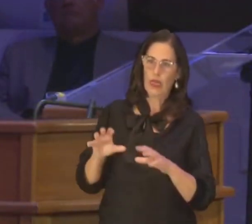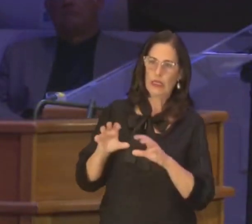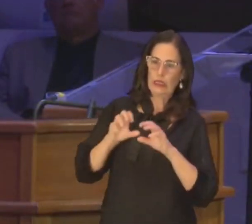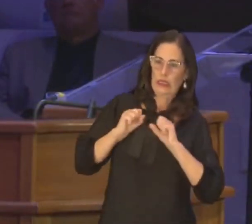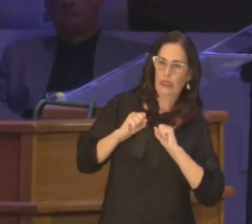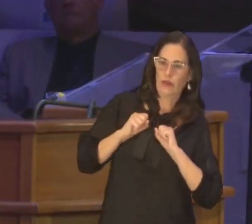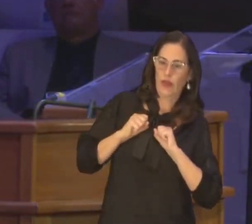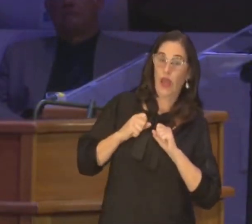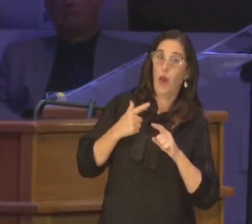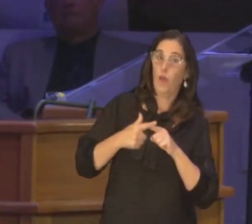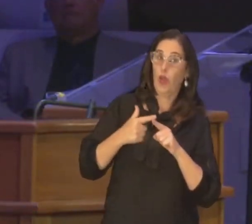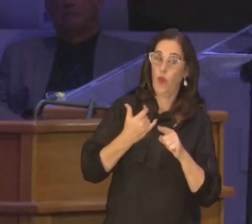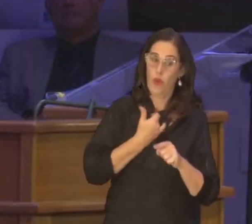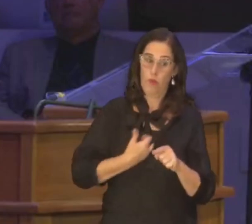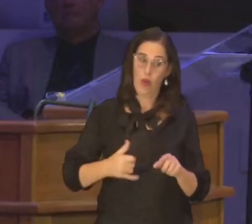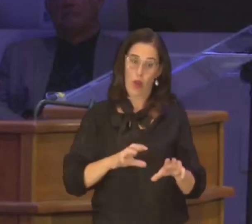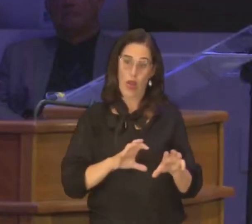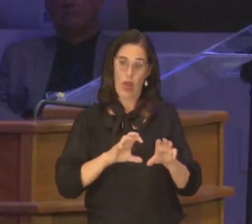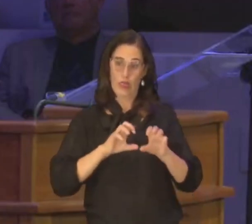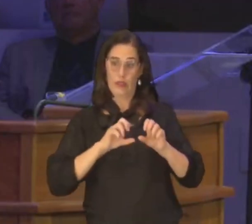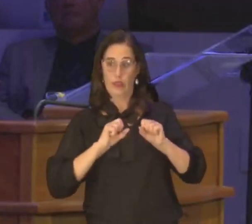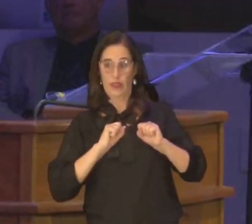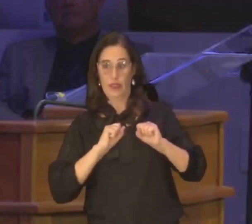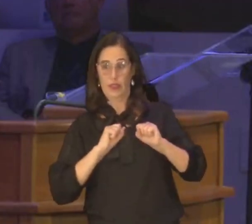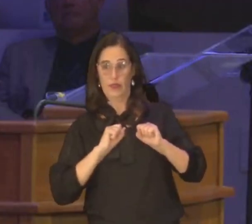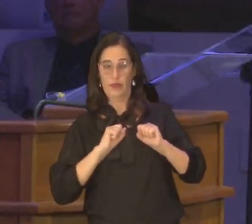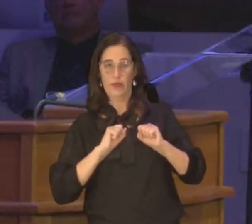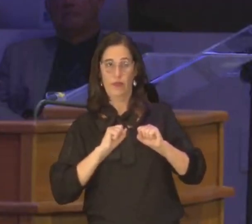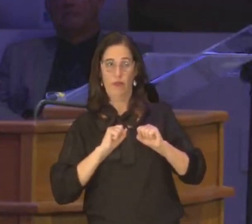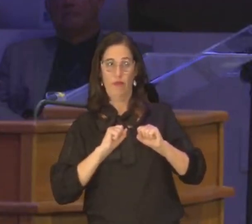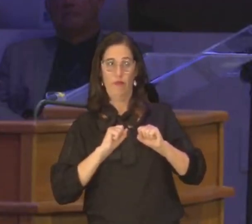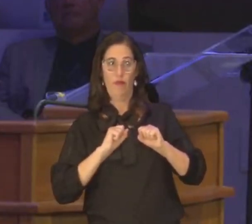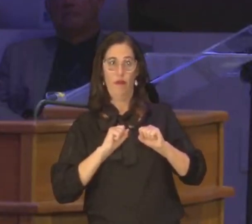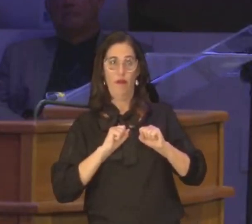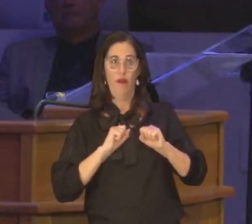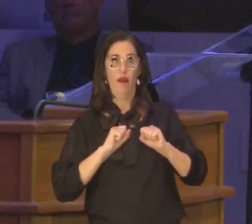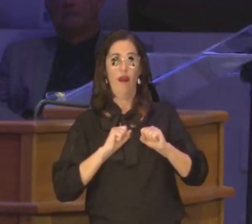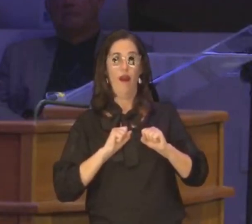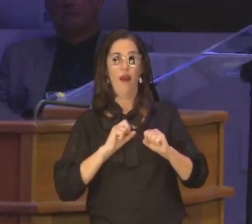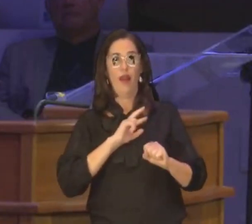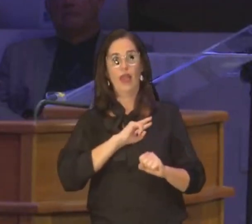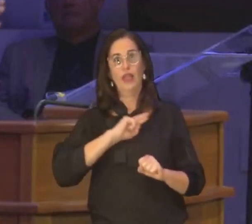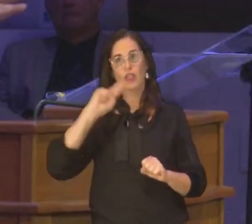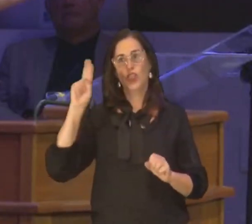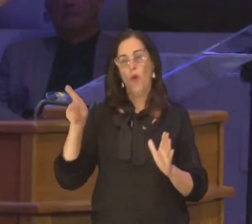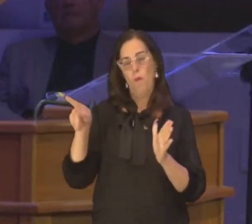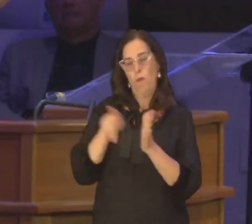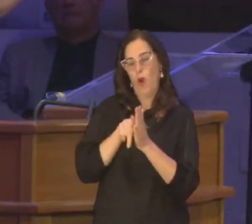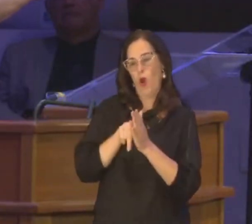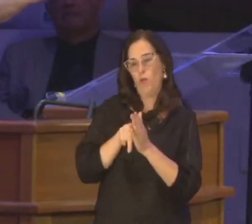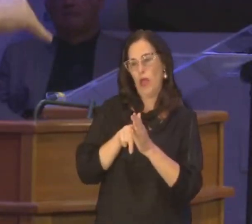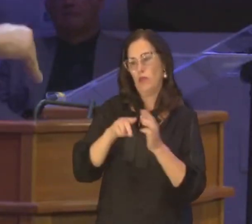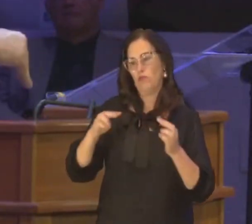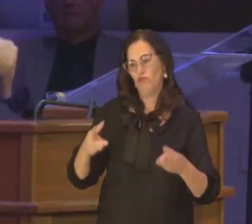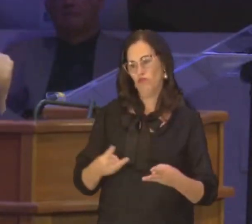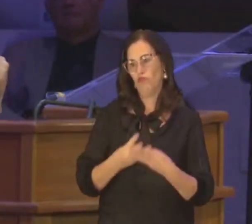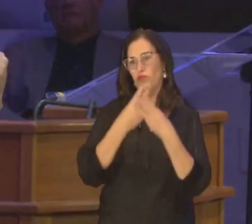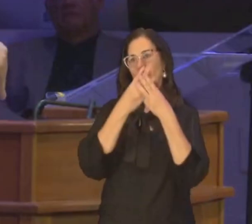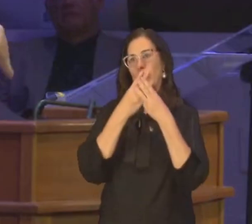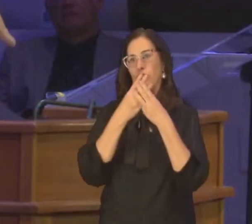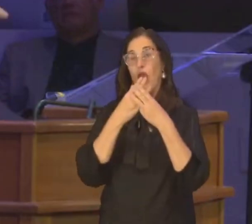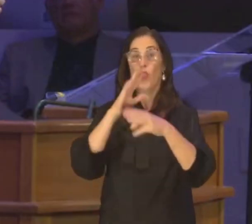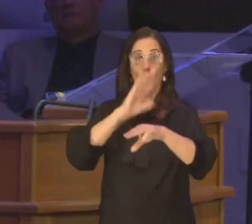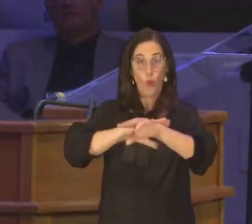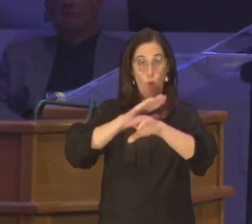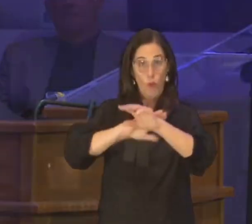império tolerava a religião judaica. Os irmãos sabem que no período de